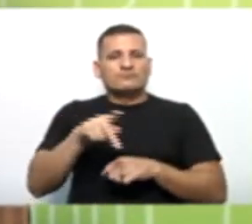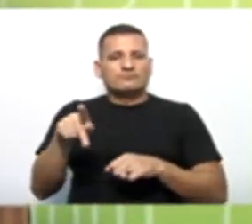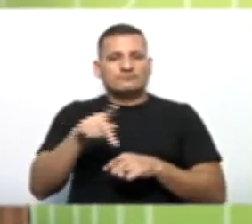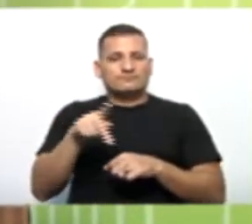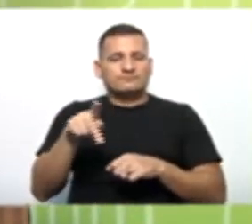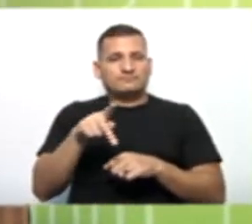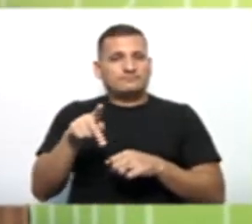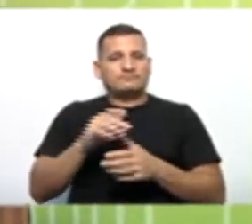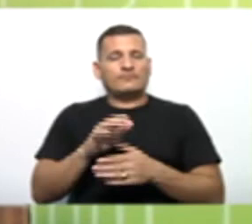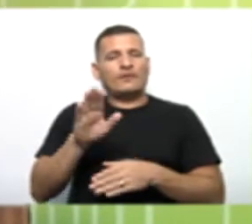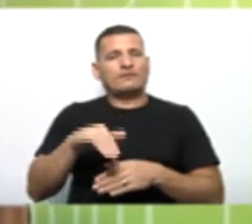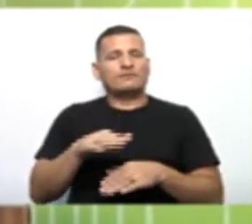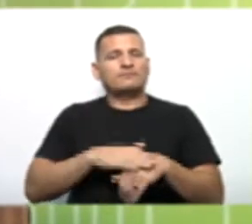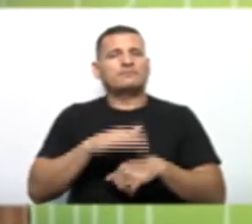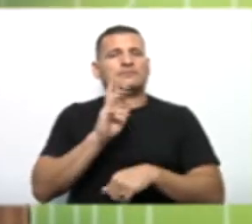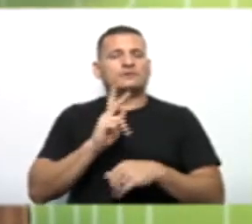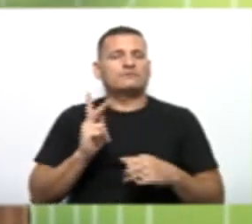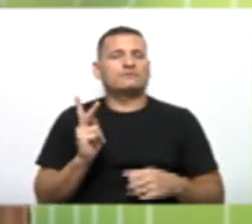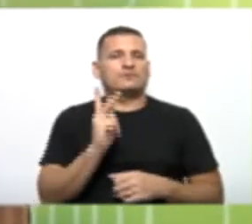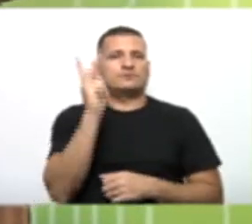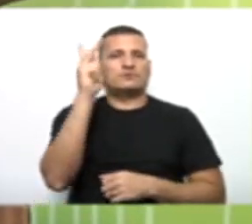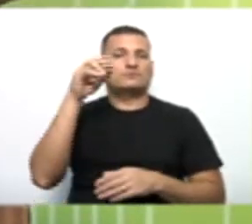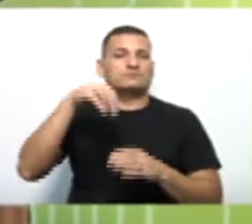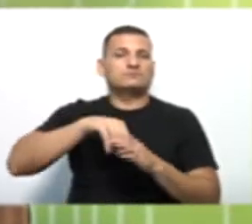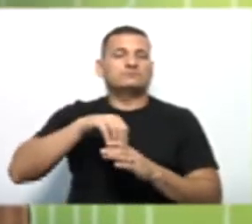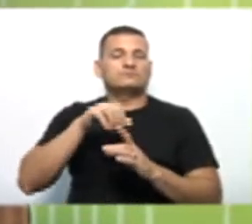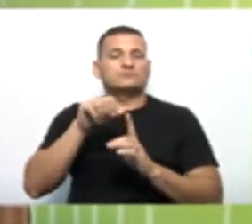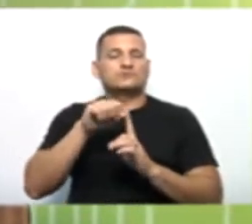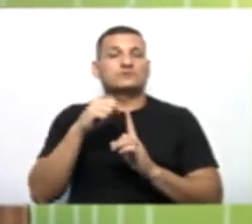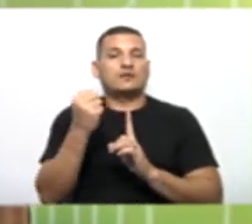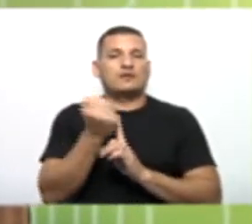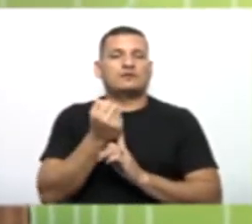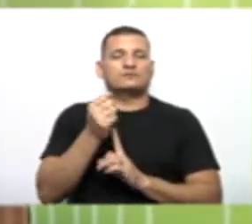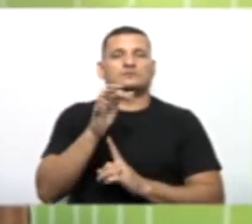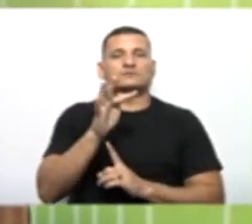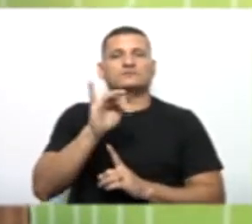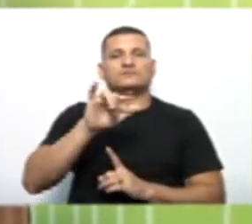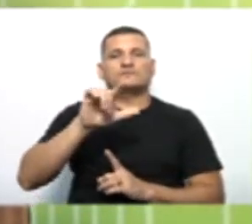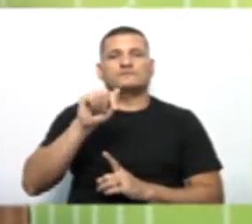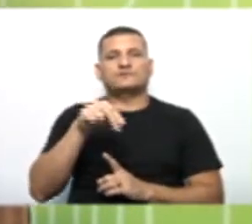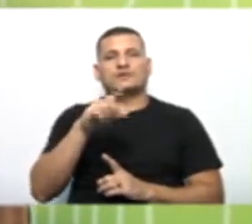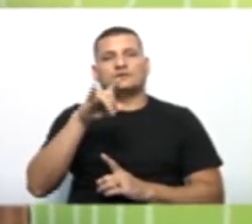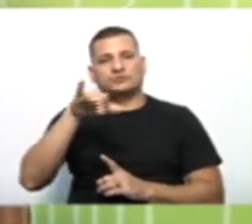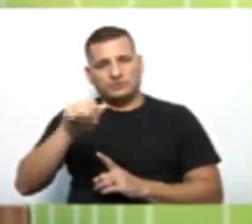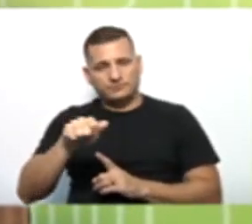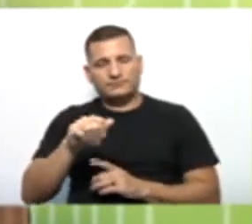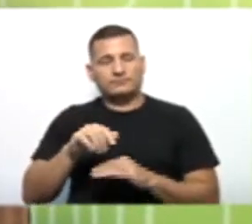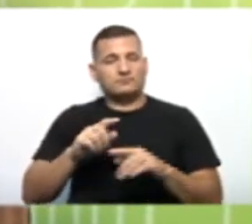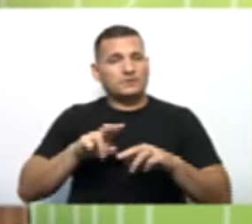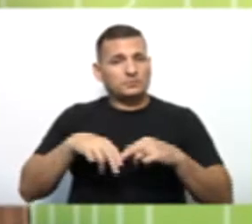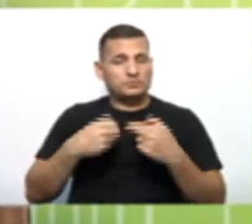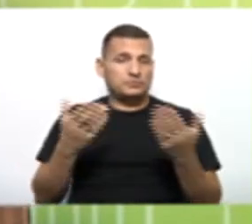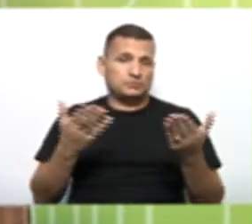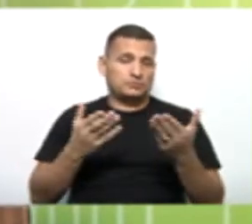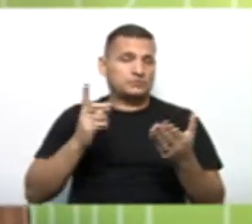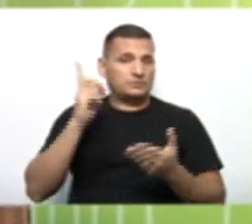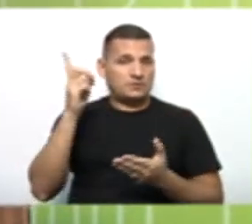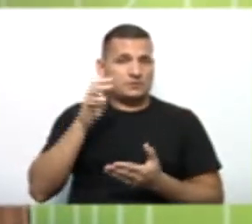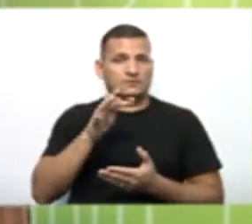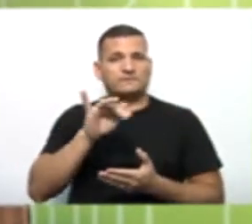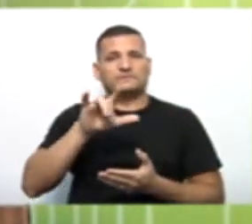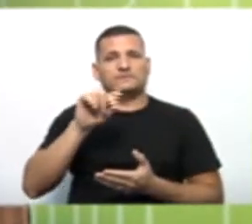são é os mais valorizados na sociedade filandesa e por esse motivo a finlândia hoje tem o melhor sistema